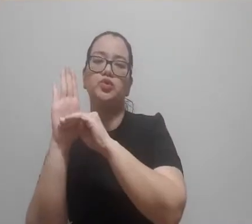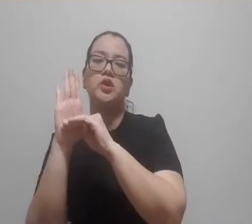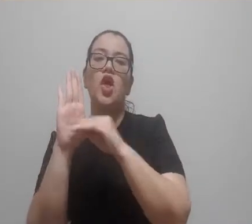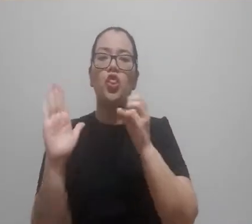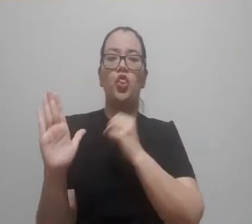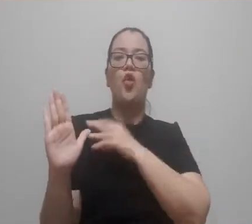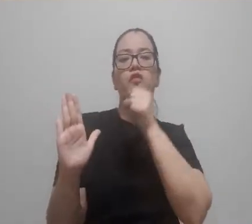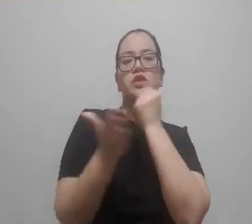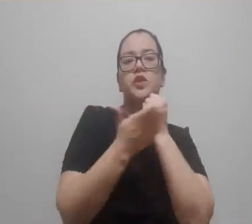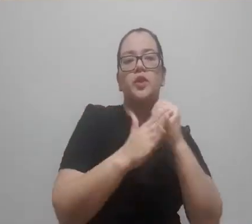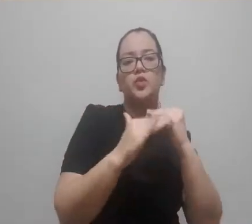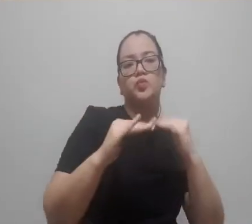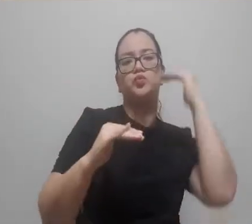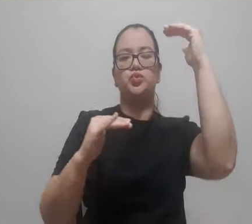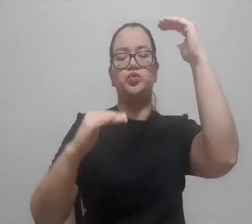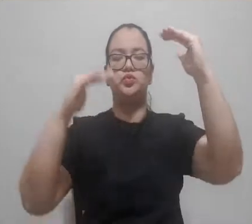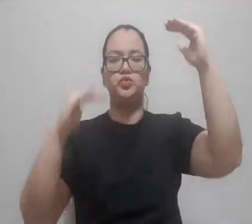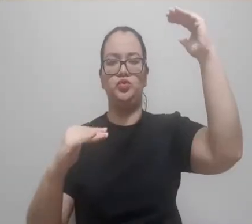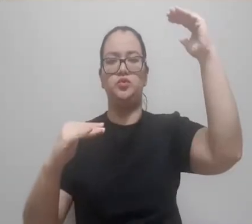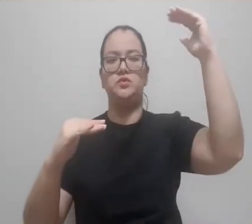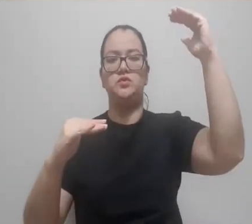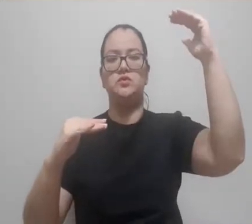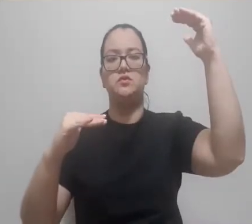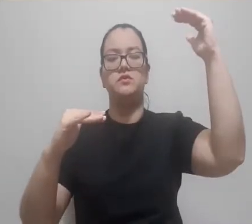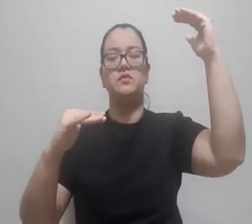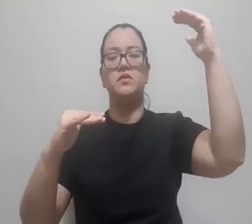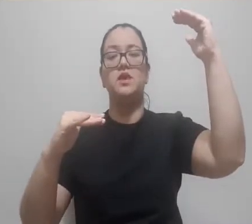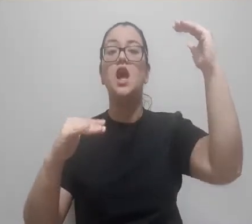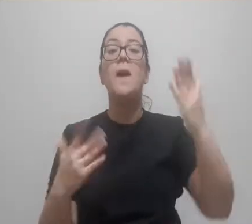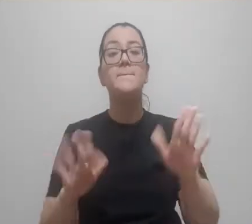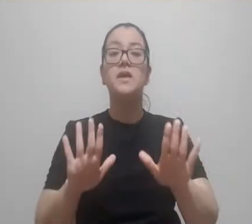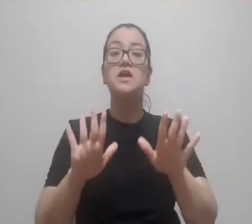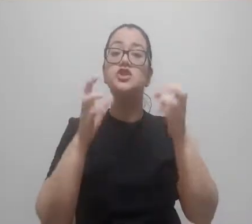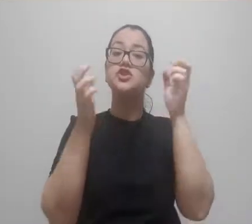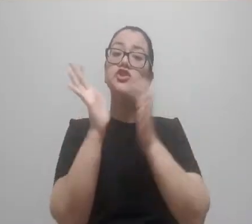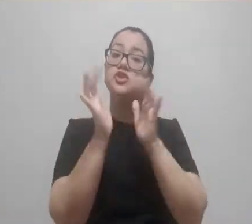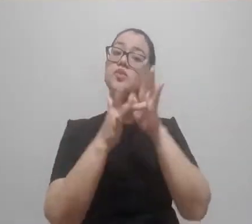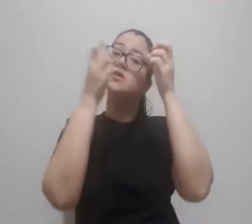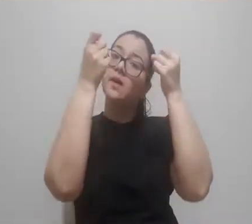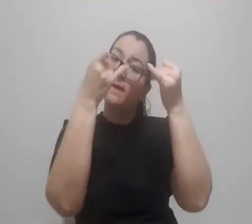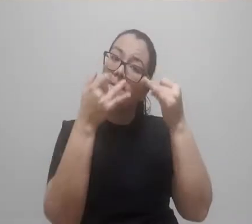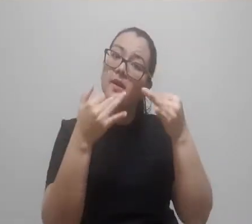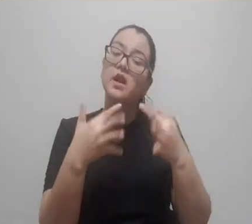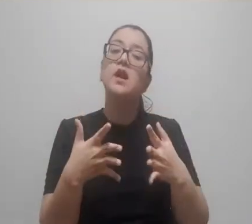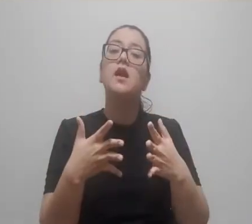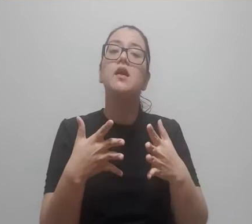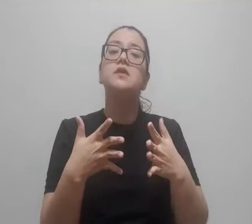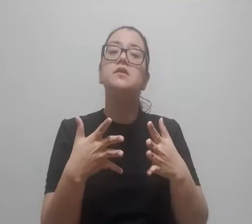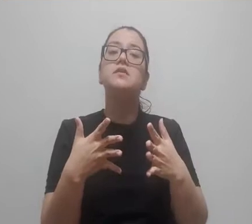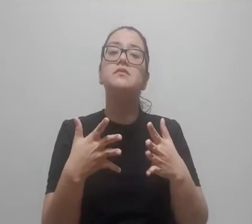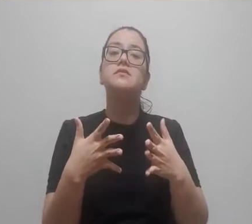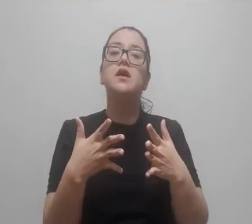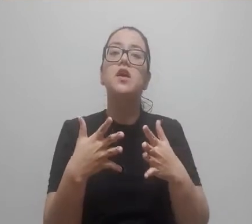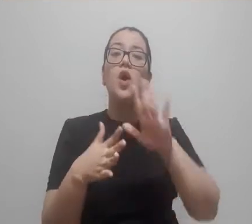aqui, versículo 17, olha, eu não vim revogar, e nós temos aqui, né, alguns termos, por exemplo, quando ele fala de lei, ele fala